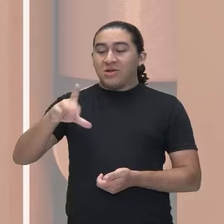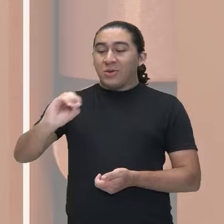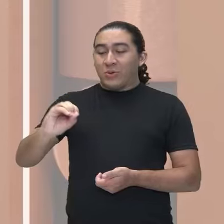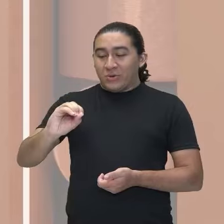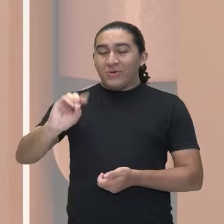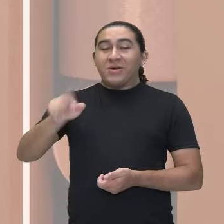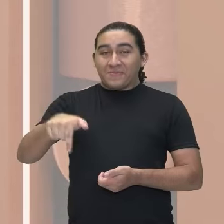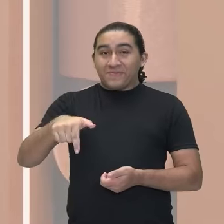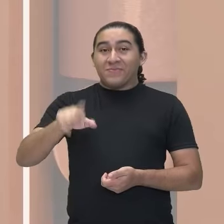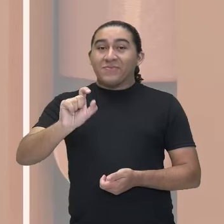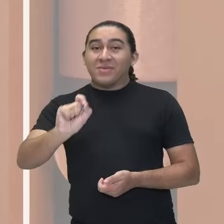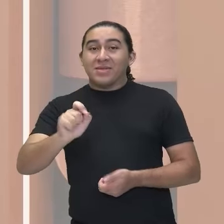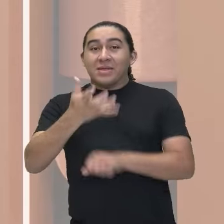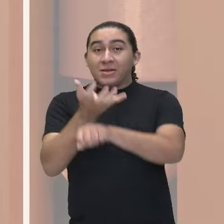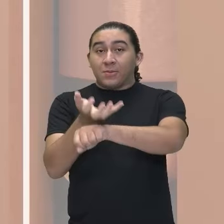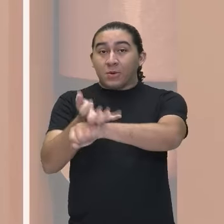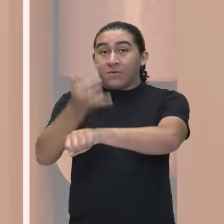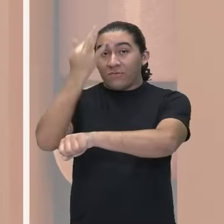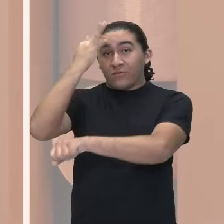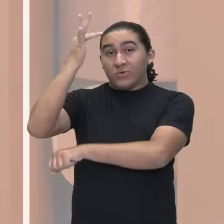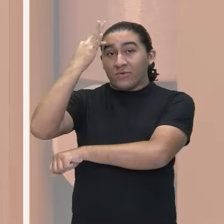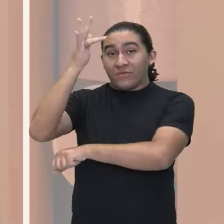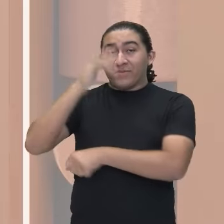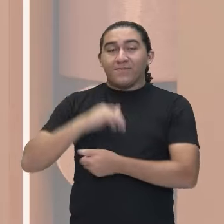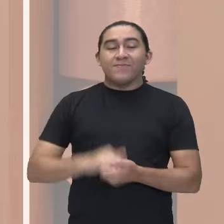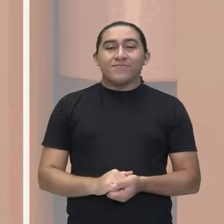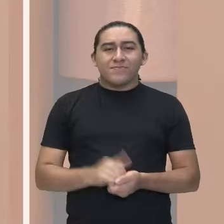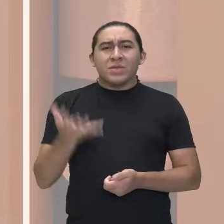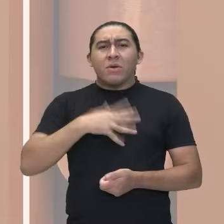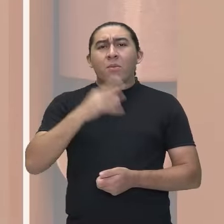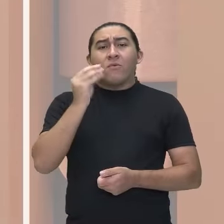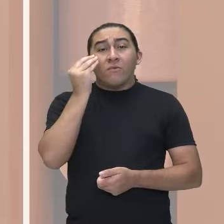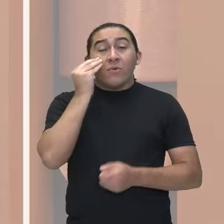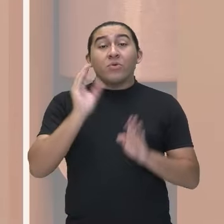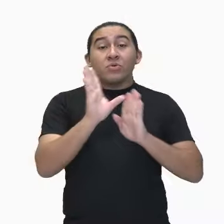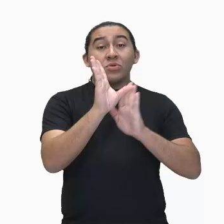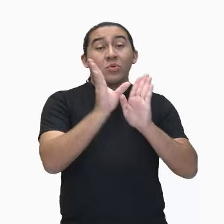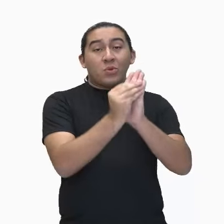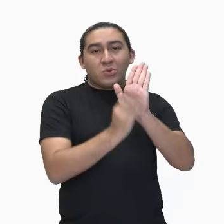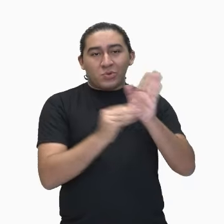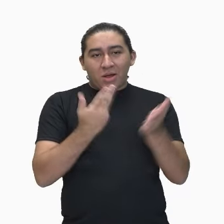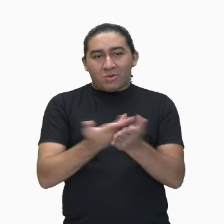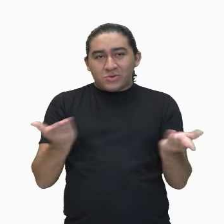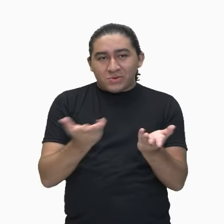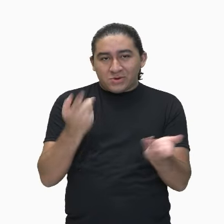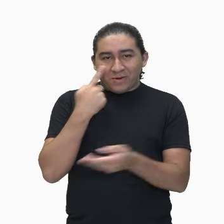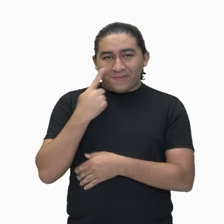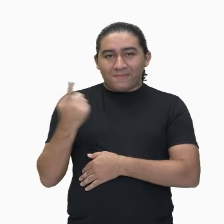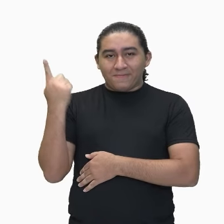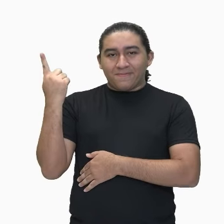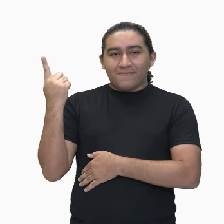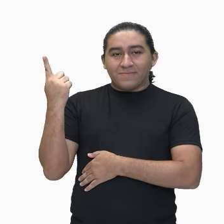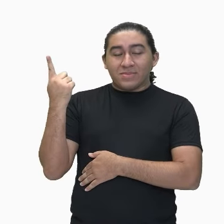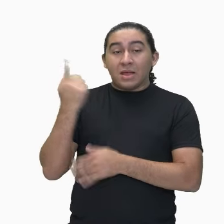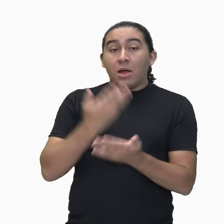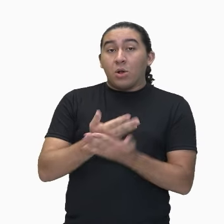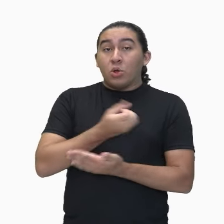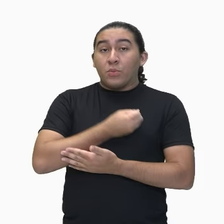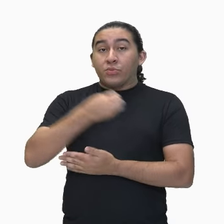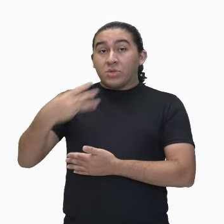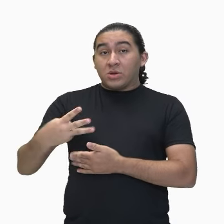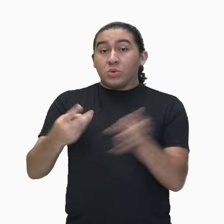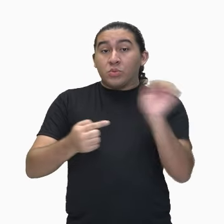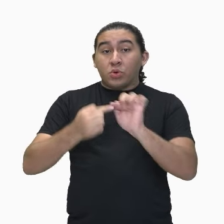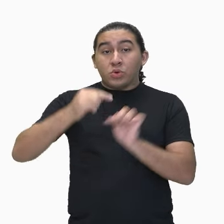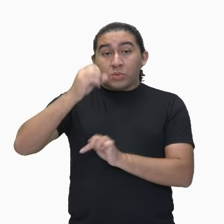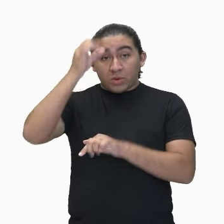Assis, professor de filosofia. Vamos ver o que vai acontecer nessa aula? É a nossa aula de número 3, nosso objeto